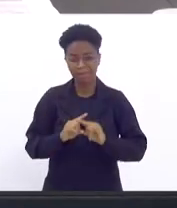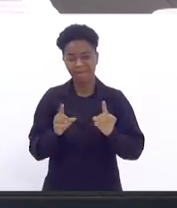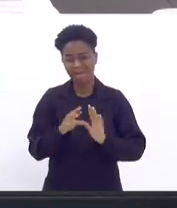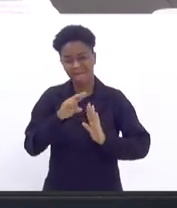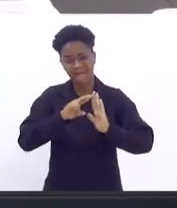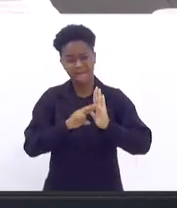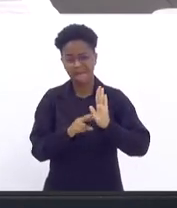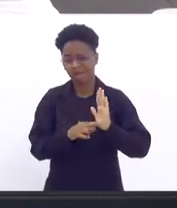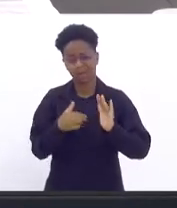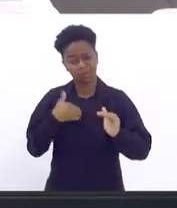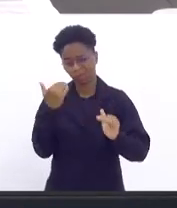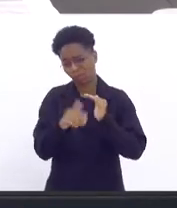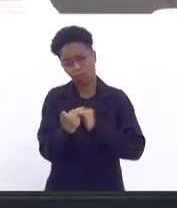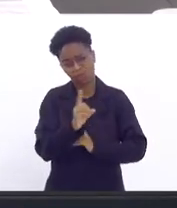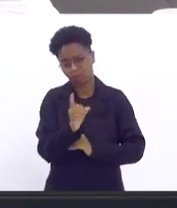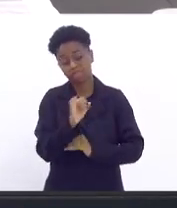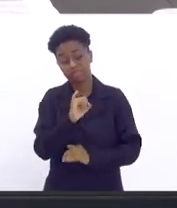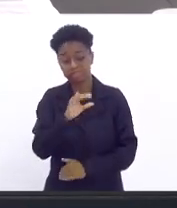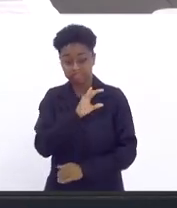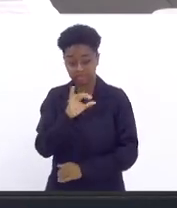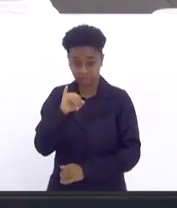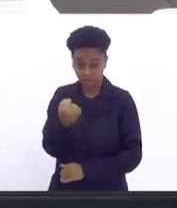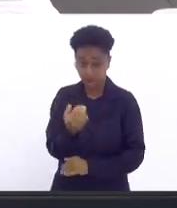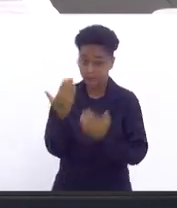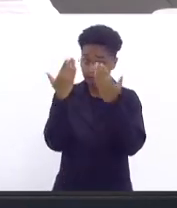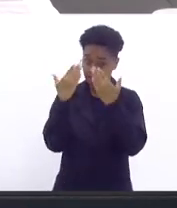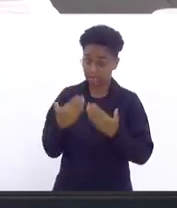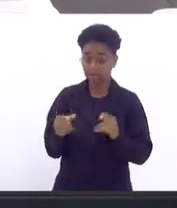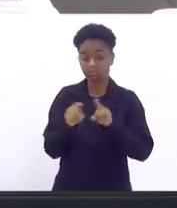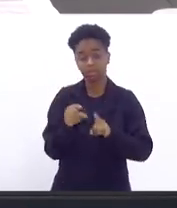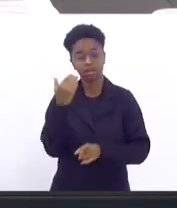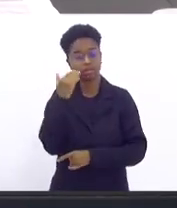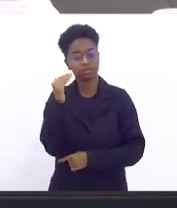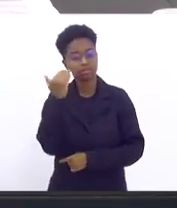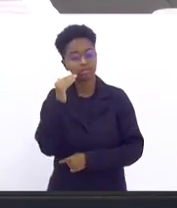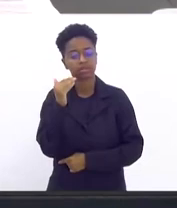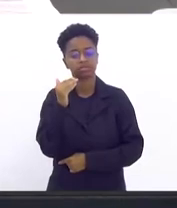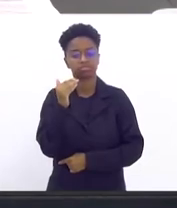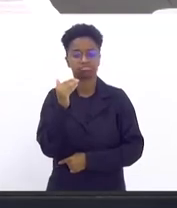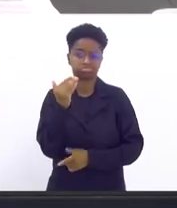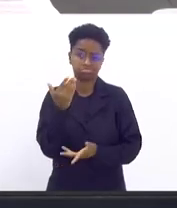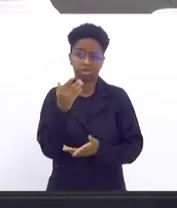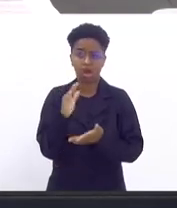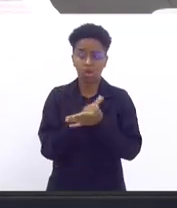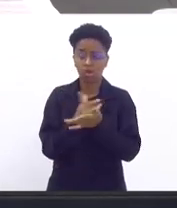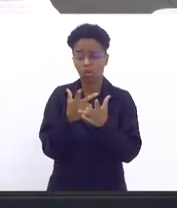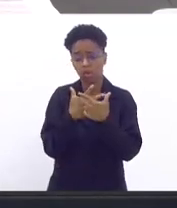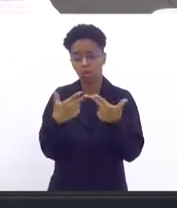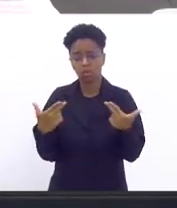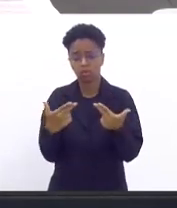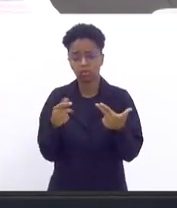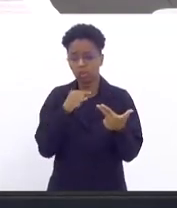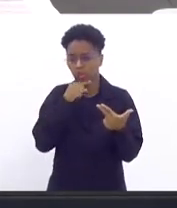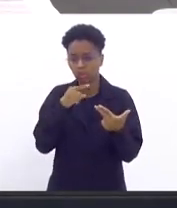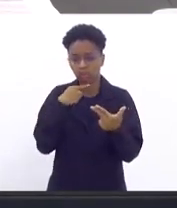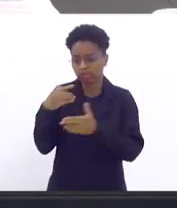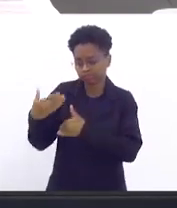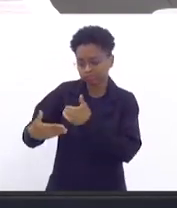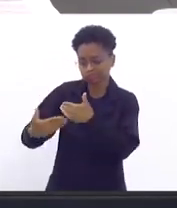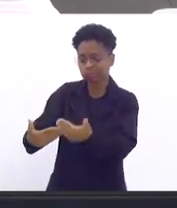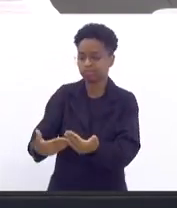sou contra se a ccj faz uma análise e compreende que tem coisas que não tão conseguindo encaminhar